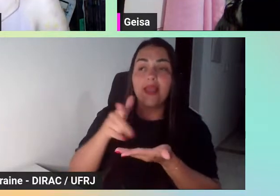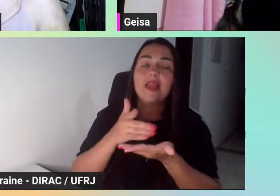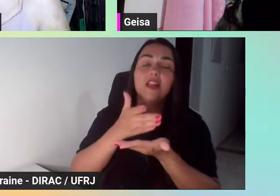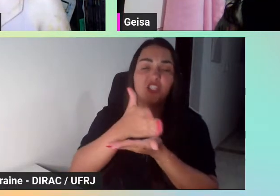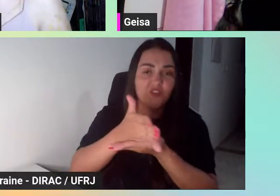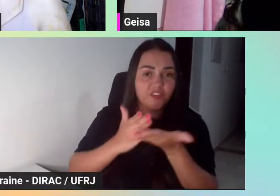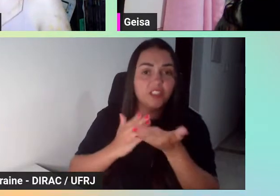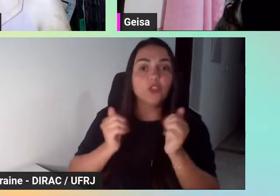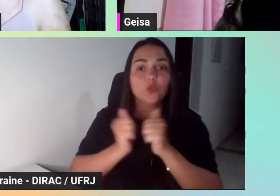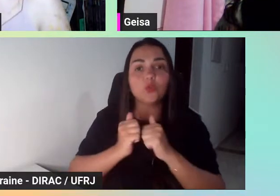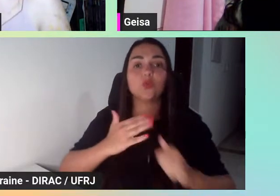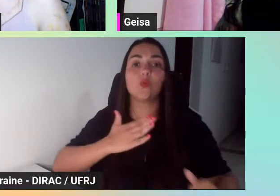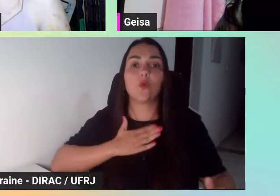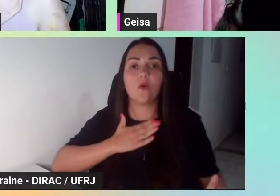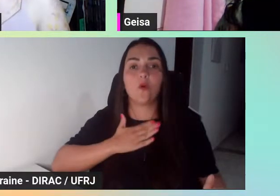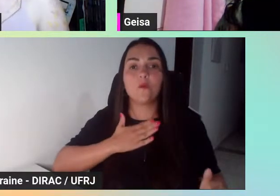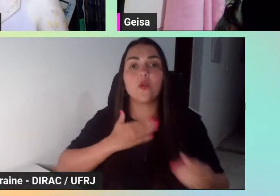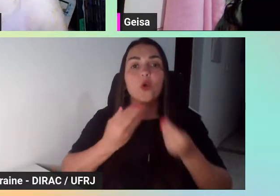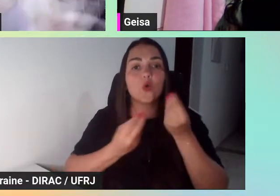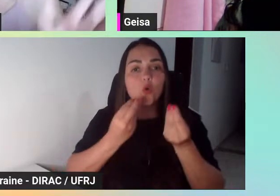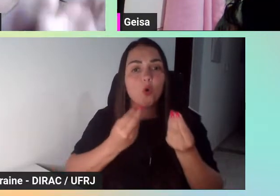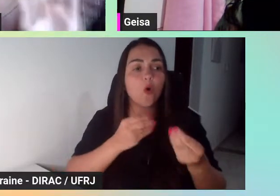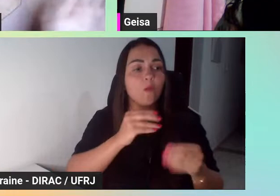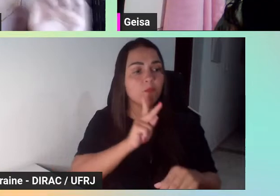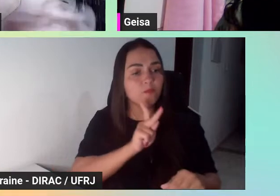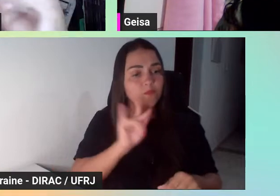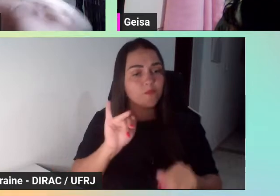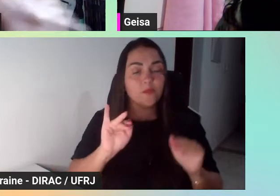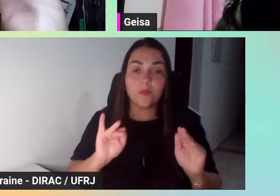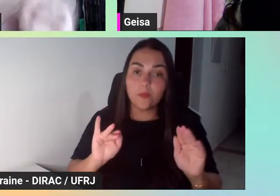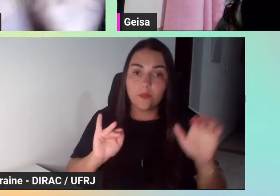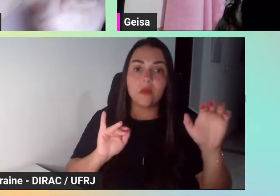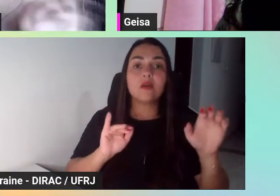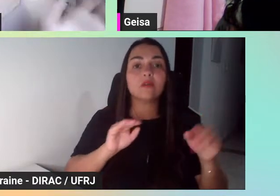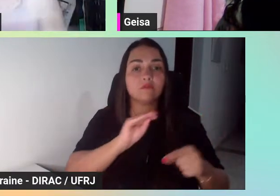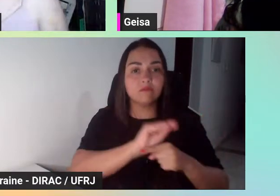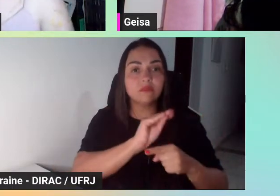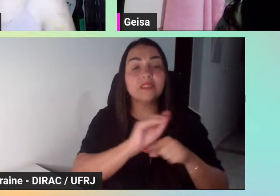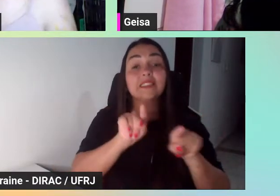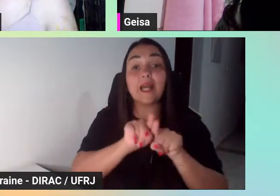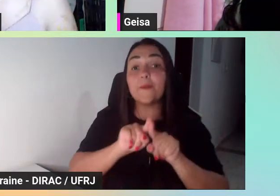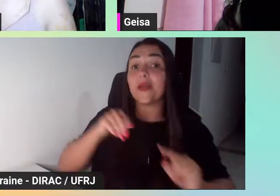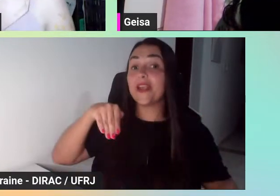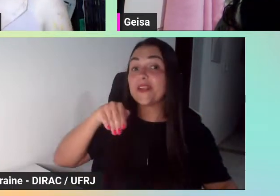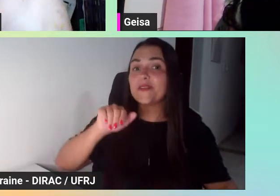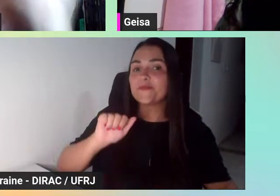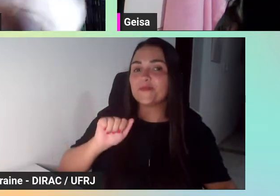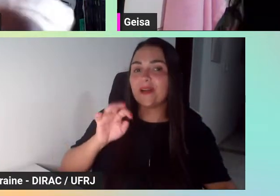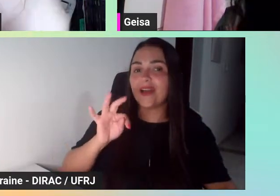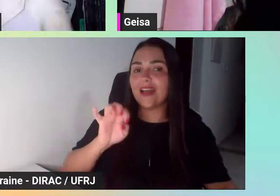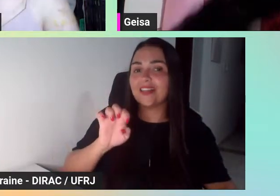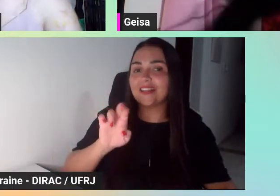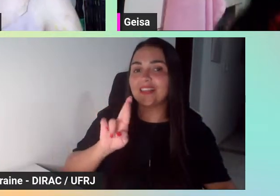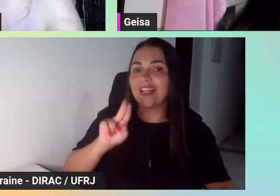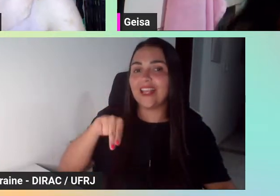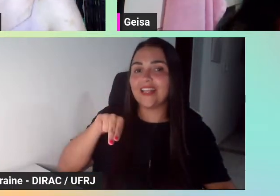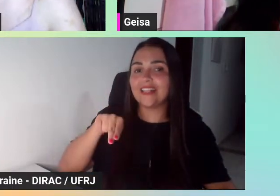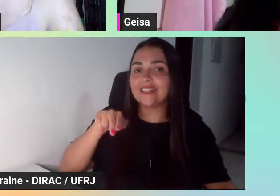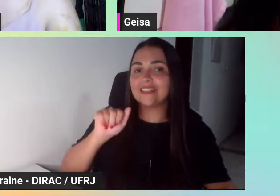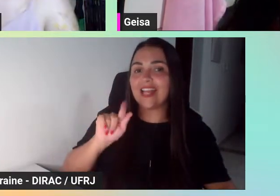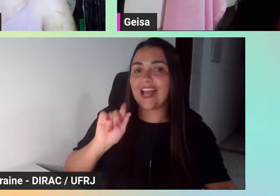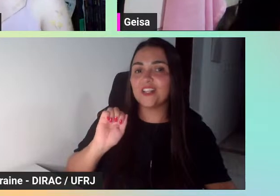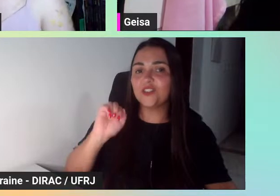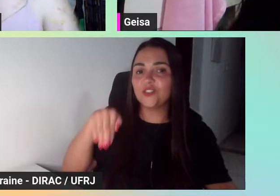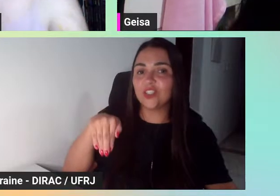também essa questão da maternidade e a maternagem, que a gente vai falar aqui, né, de uma maneira bem